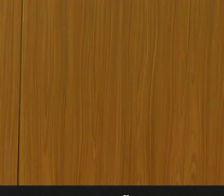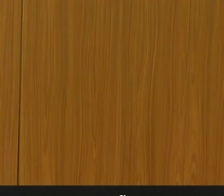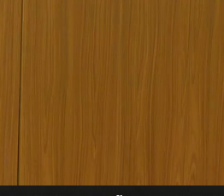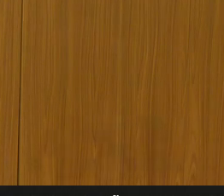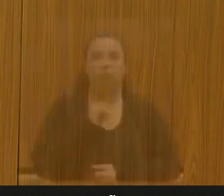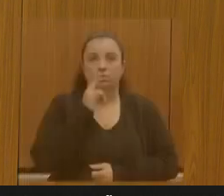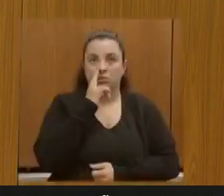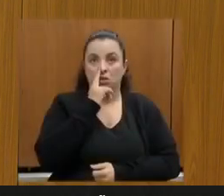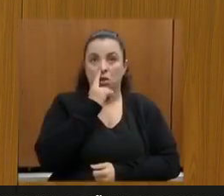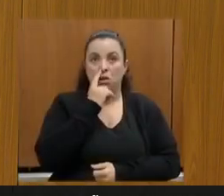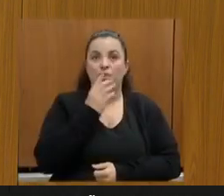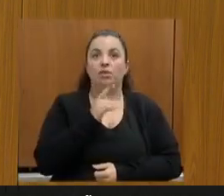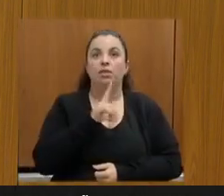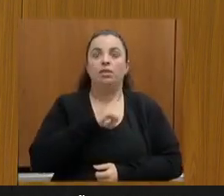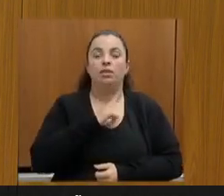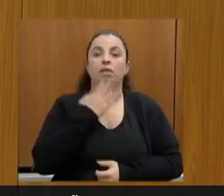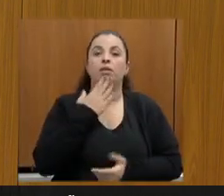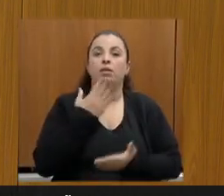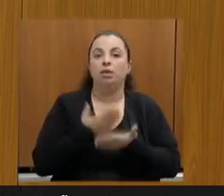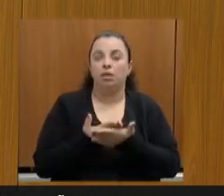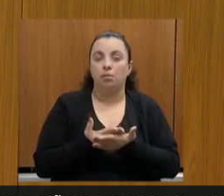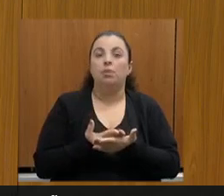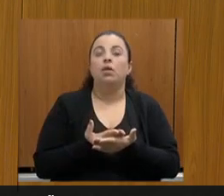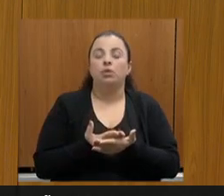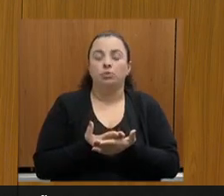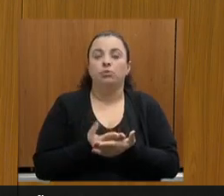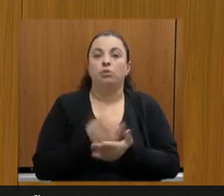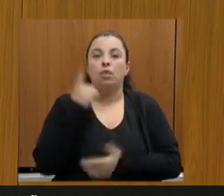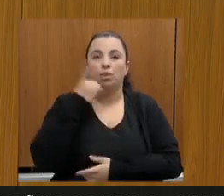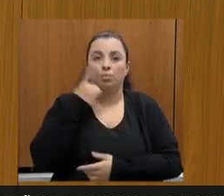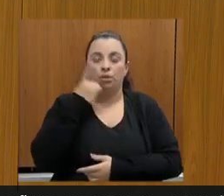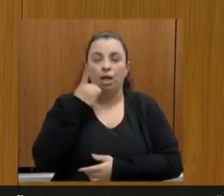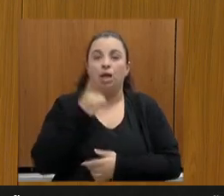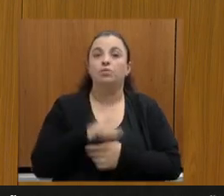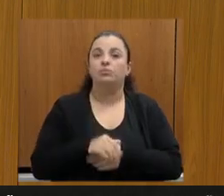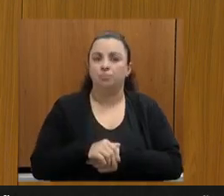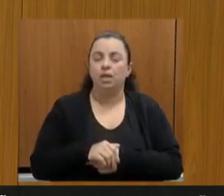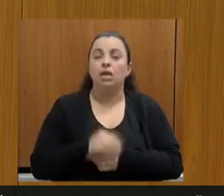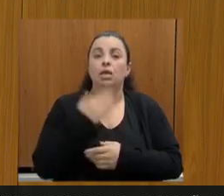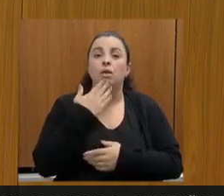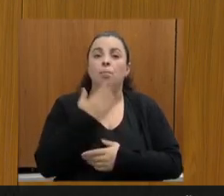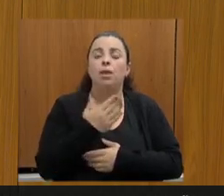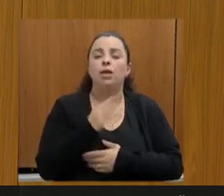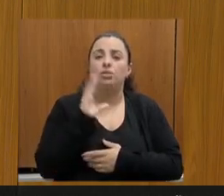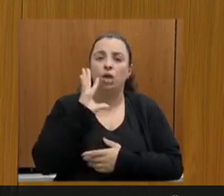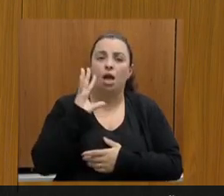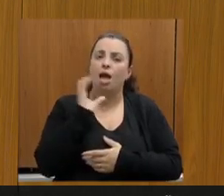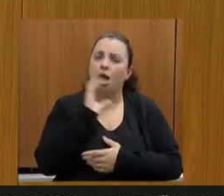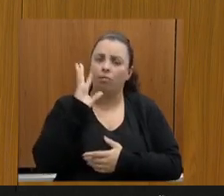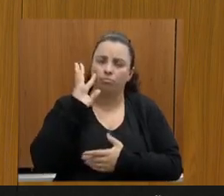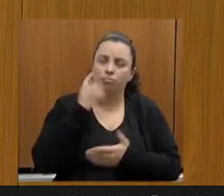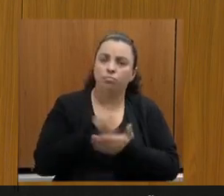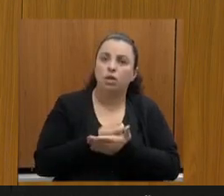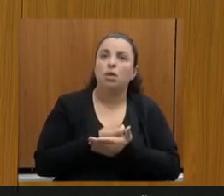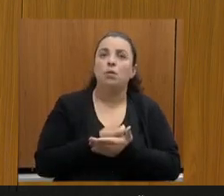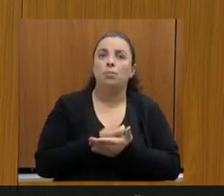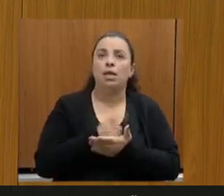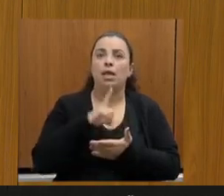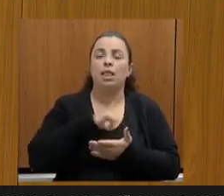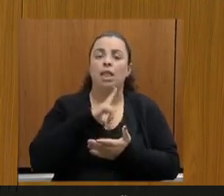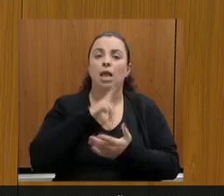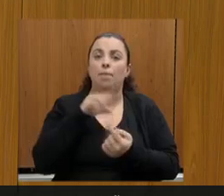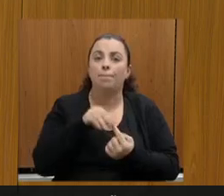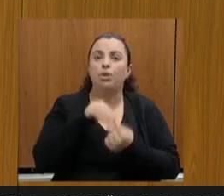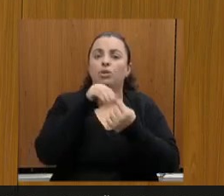a 149 que requer é pedido de providências para que seja priorizada